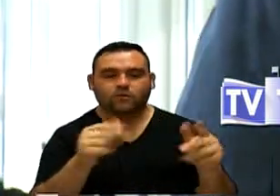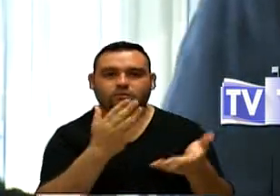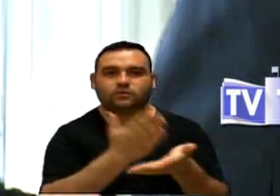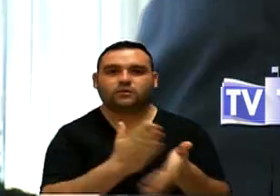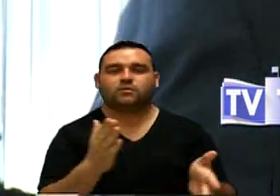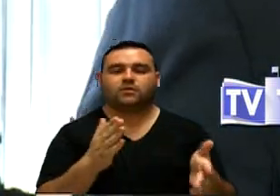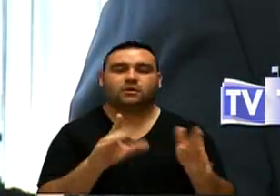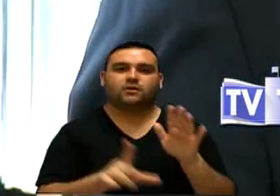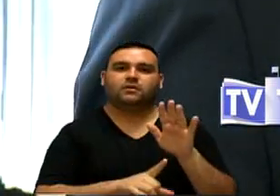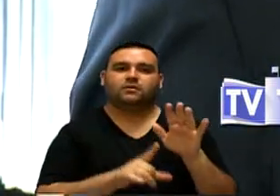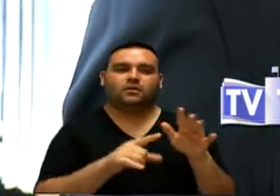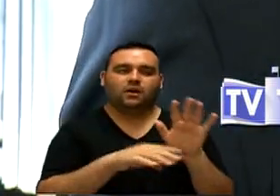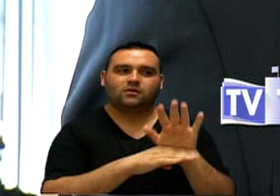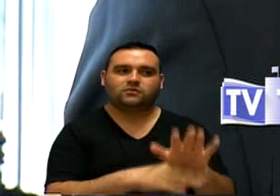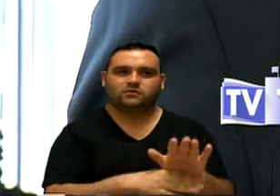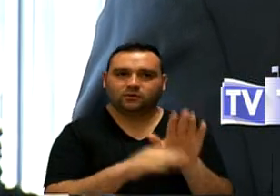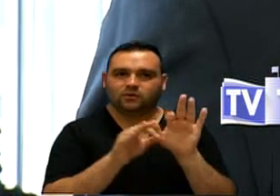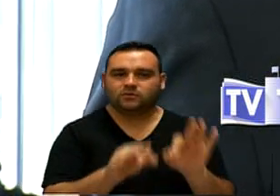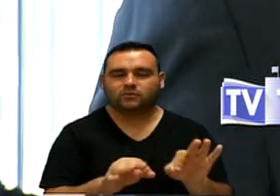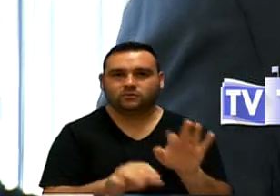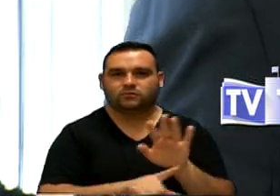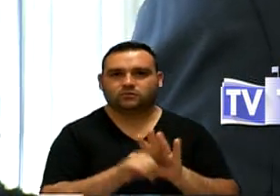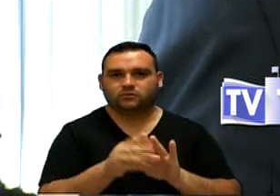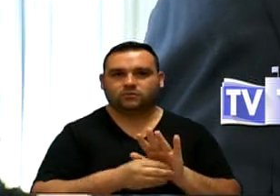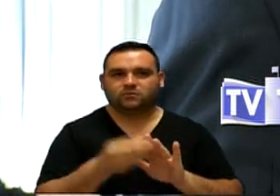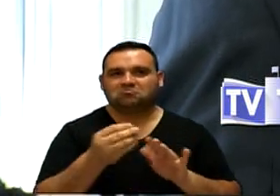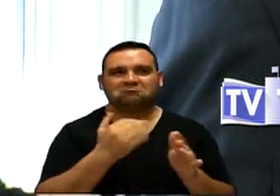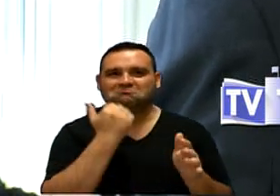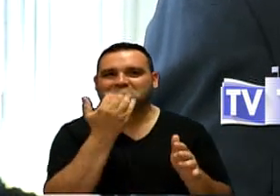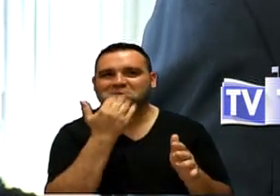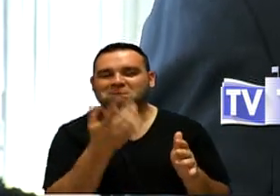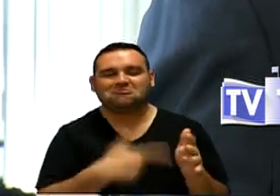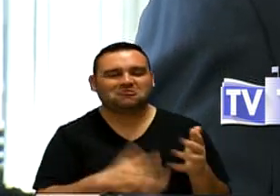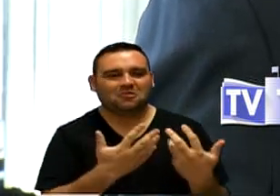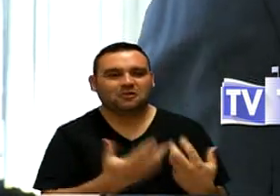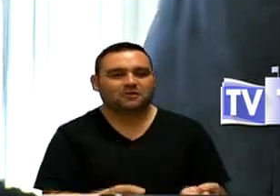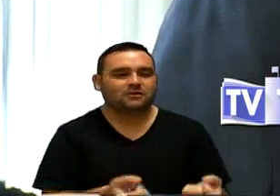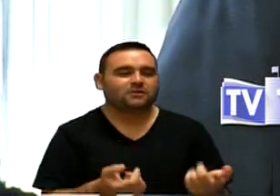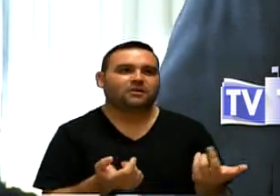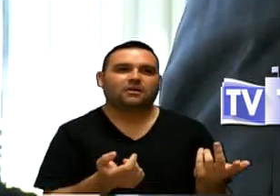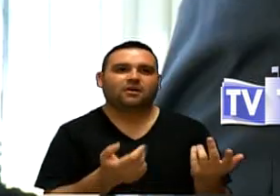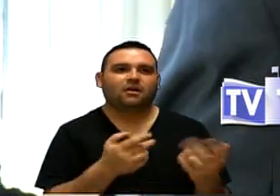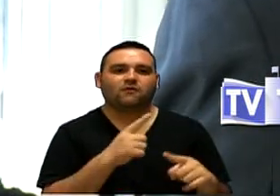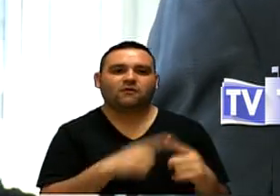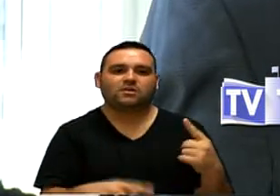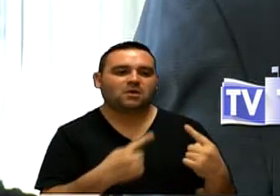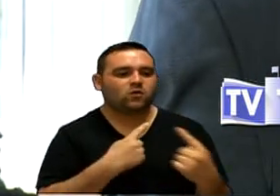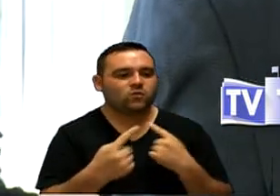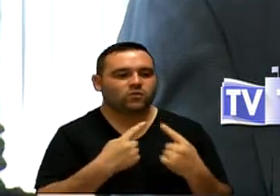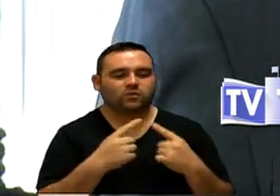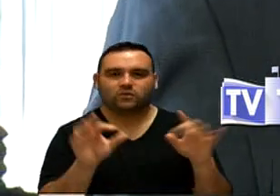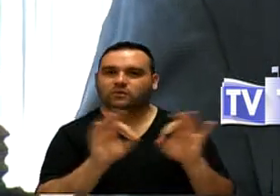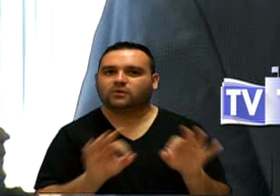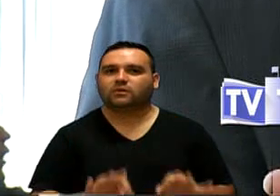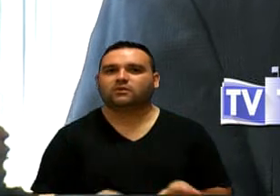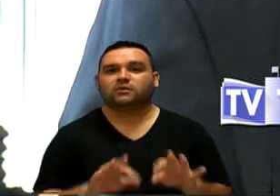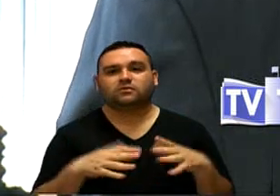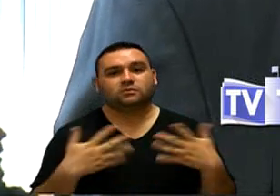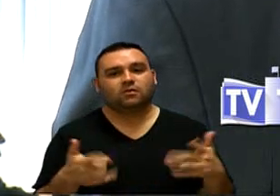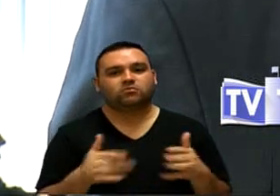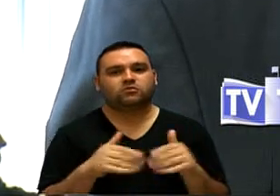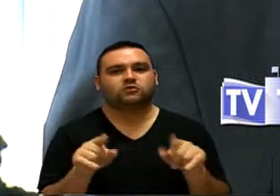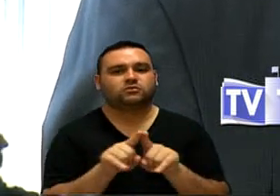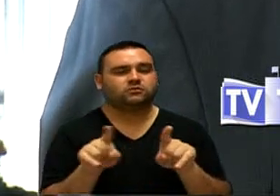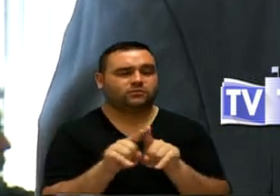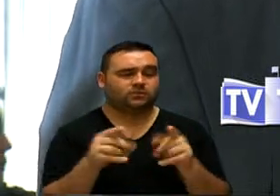Para sanar a emenda. Ou seja, não dá para ficar aqui acatando veto sem diálogo, senhor presidente. Até faço um apelo à